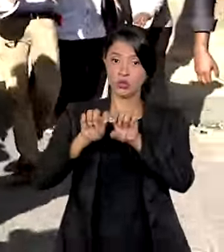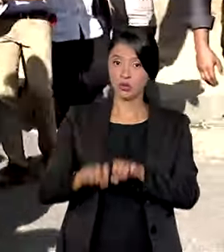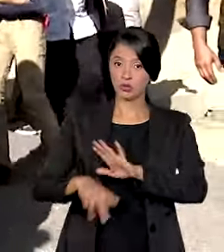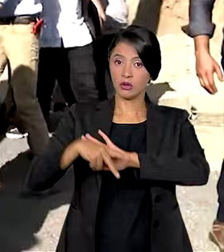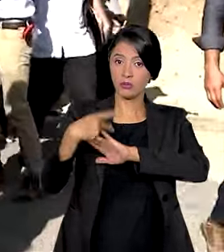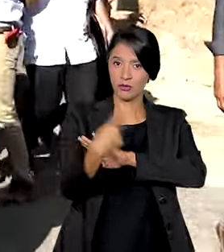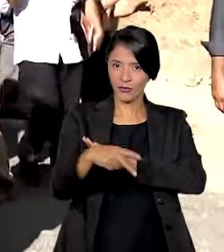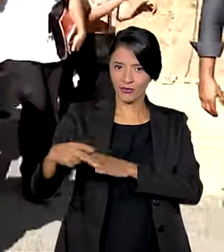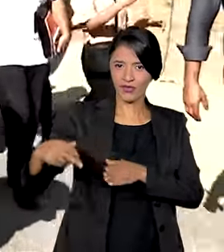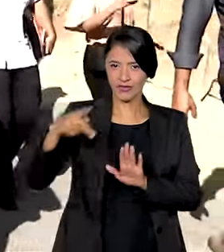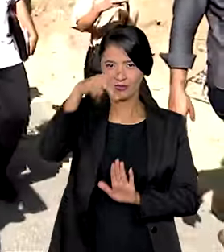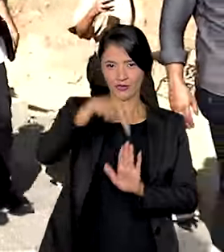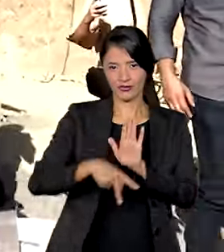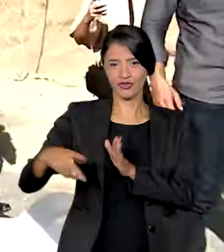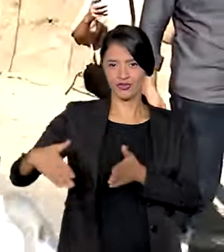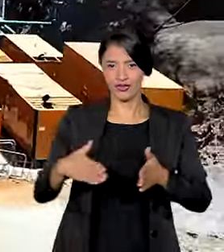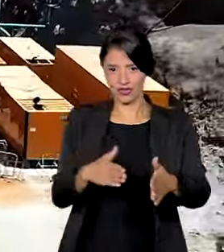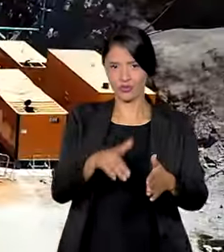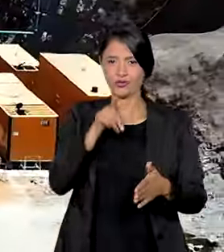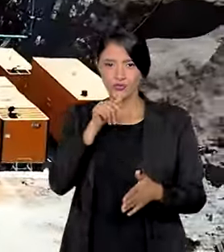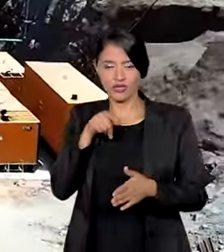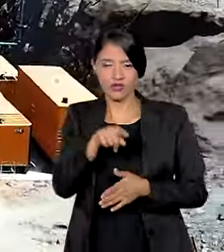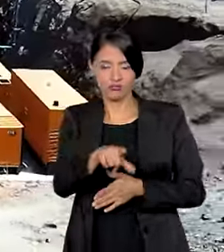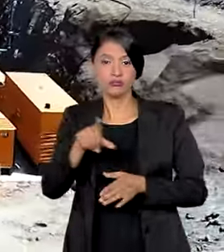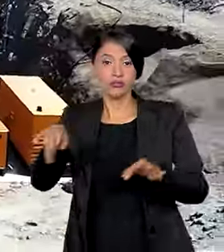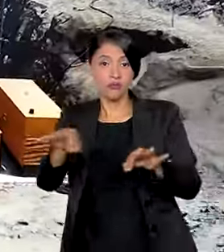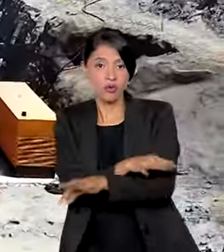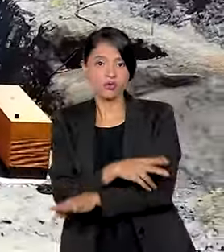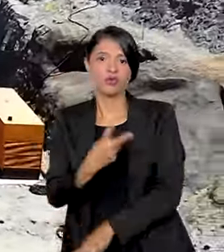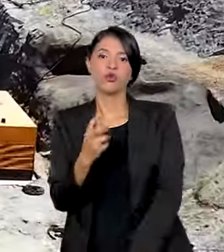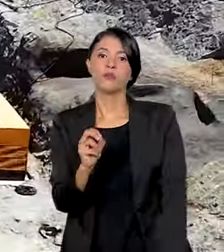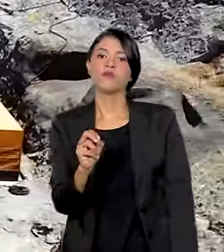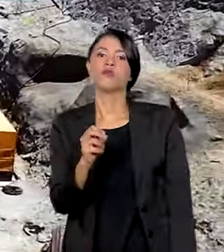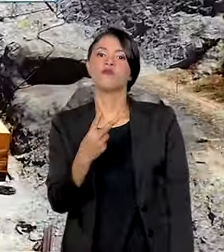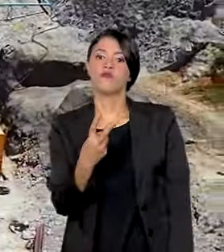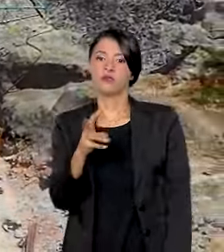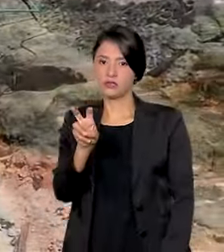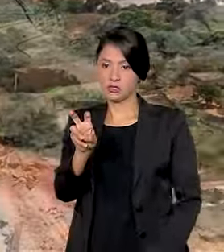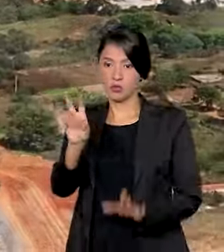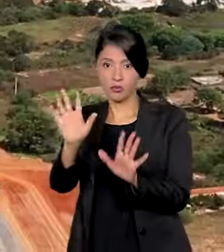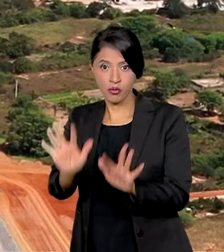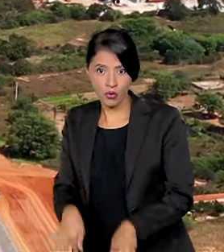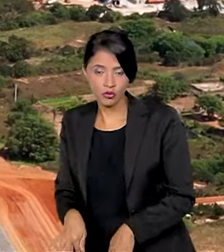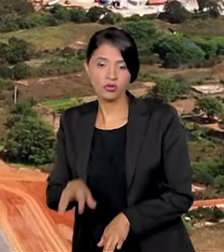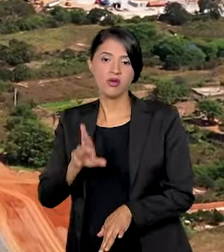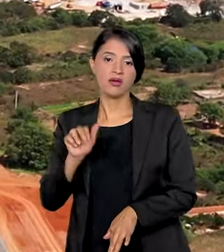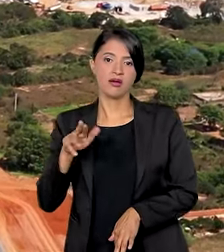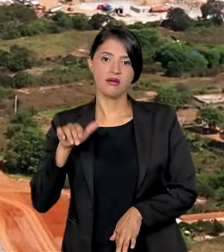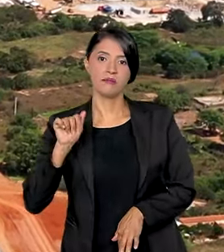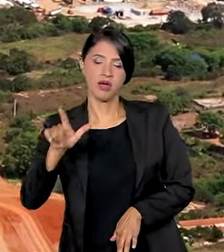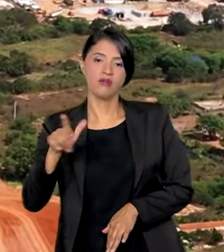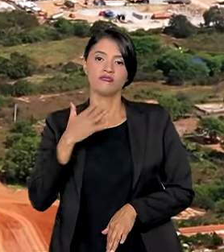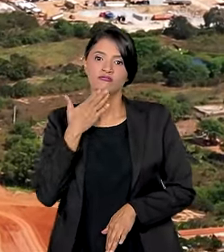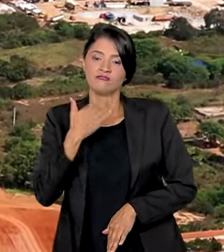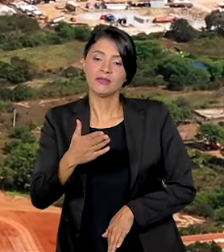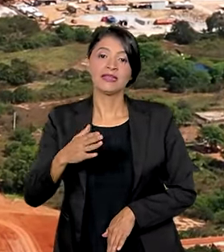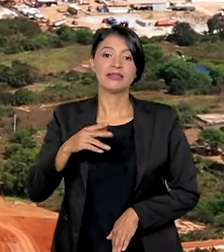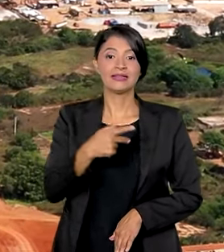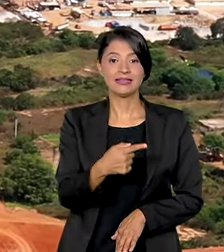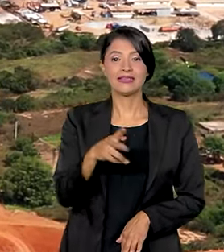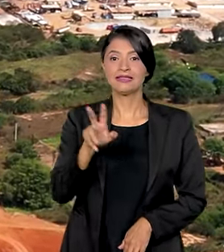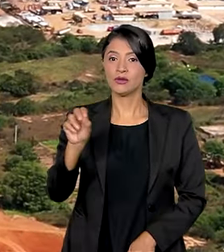das estruturas do projeto do São Francisco. Quando for concluído em 2025, o ramal vai beneficiar